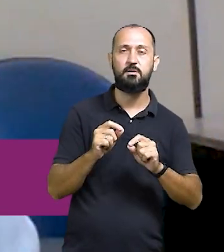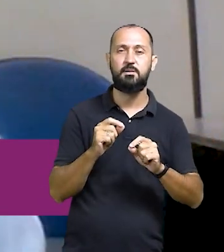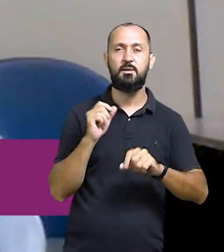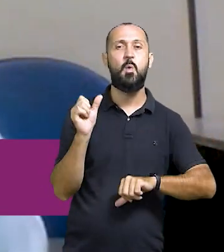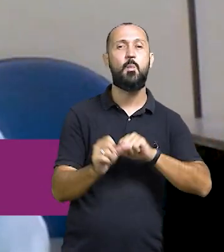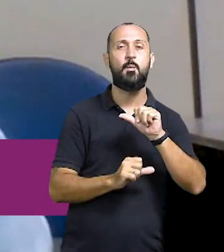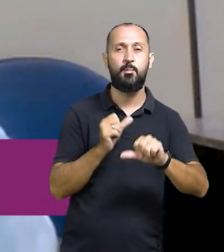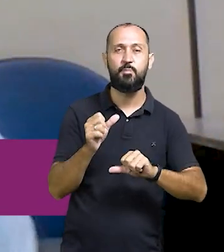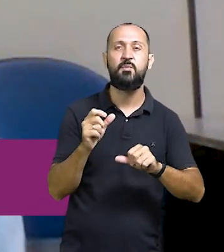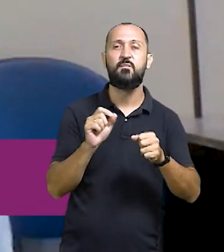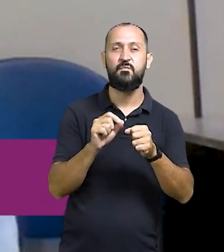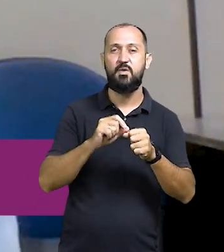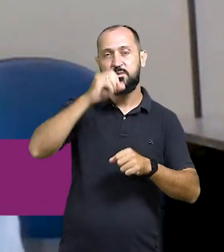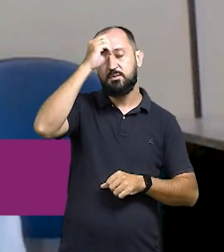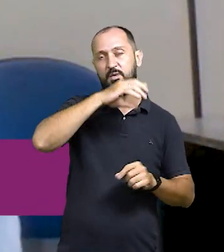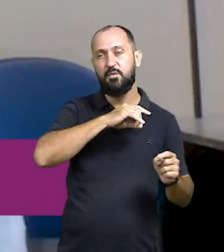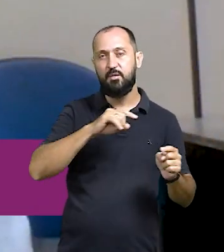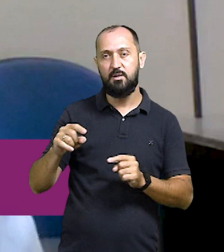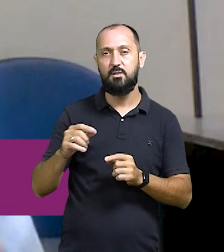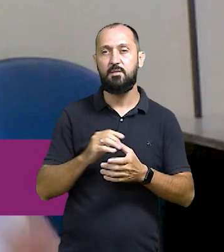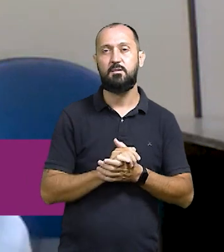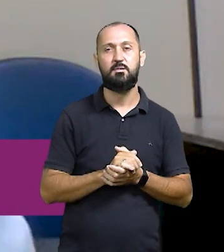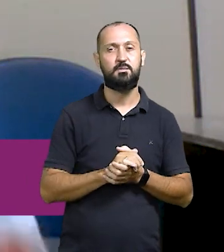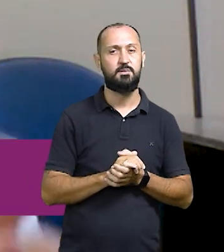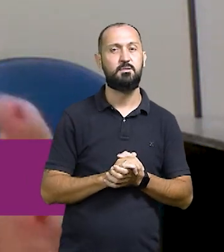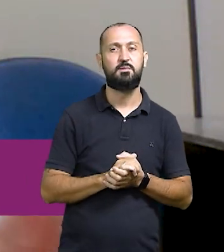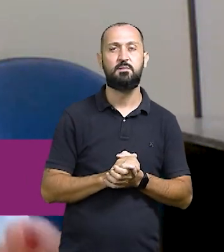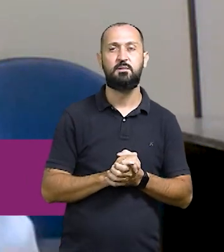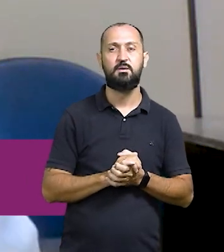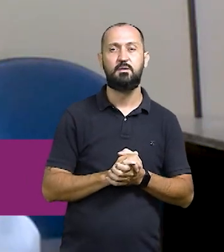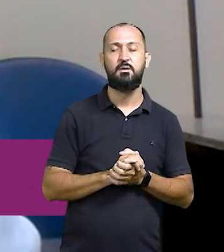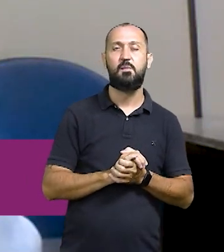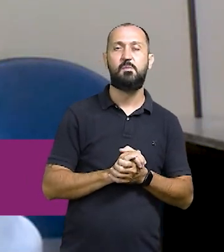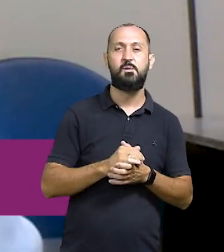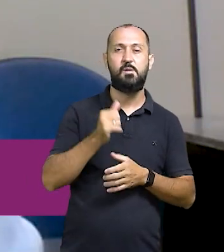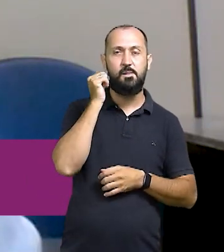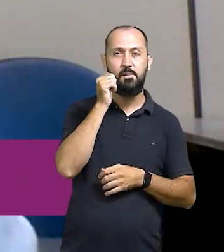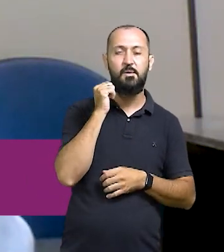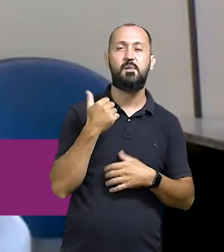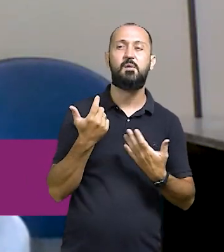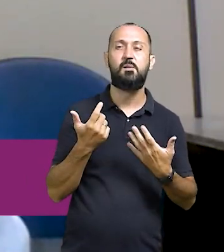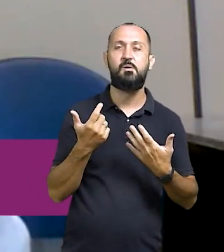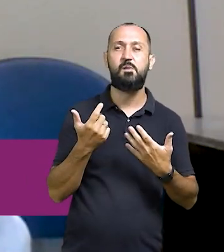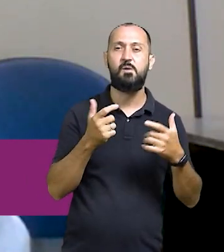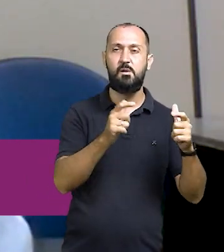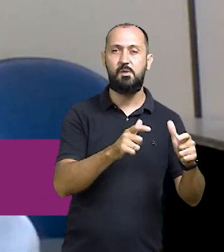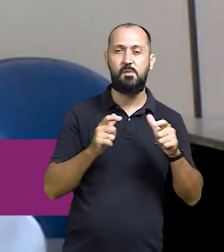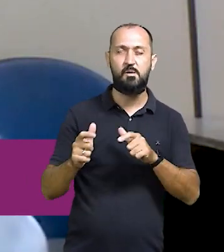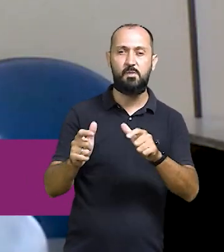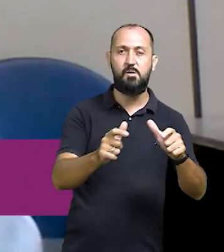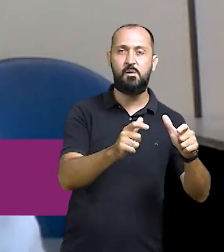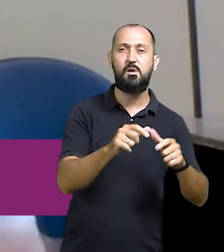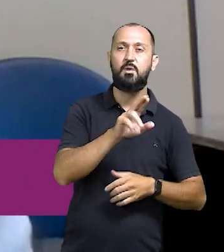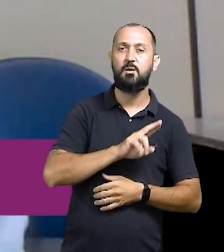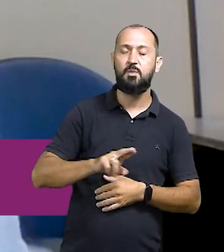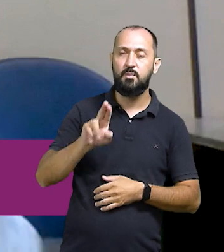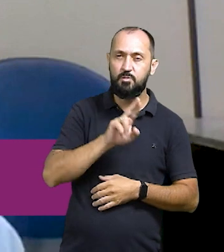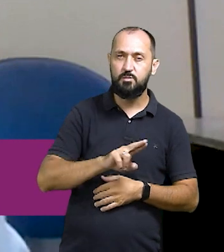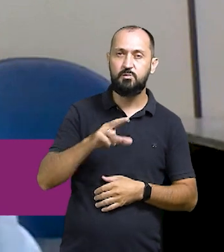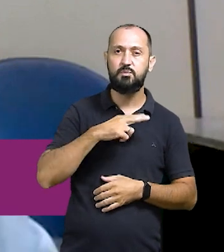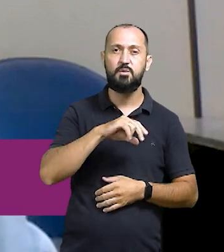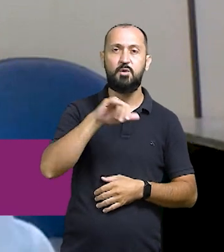essa violência em silêncio. Nós temos, Lívia, N casos de que os vizinhos escutaram a mulher apanhar a noite inteira